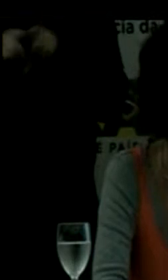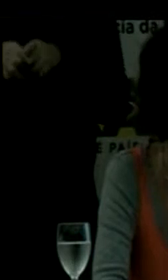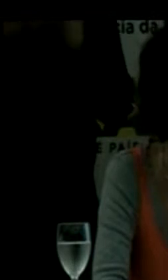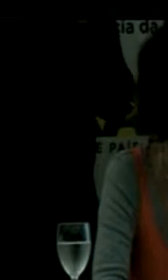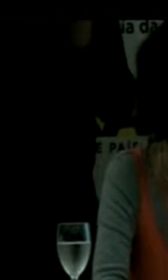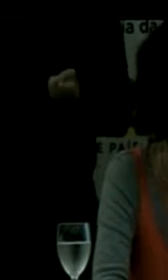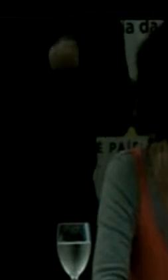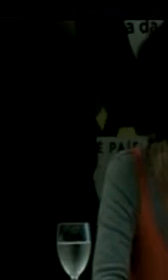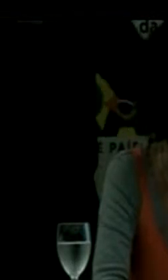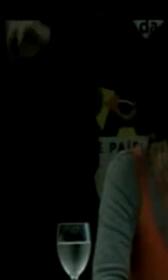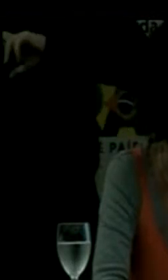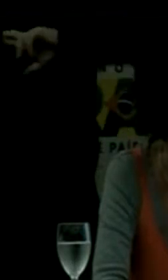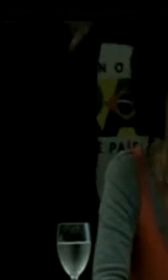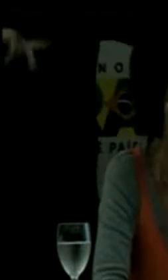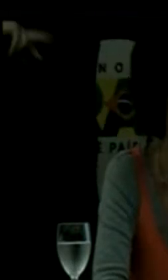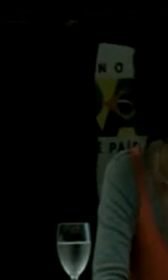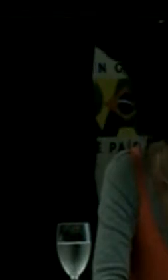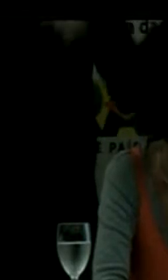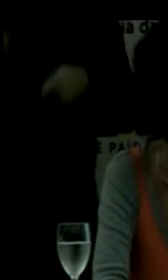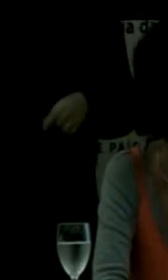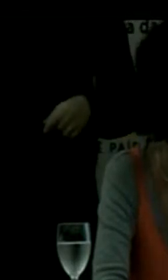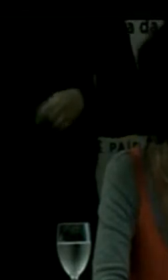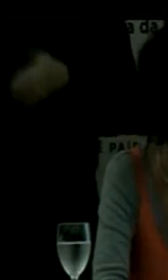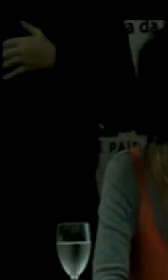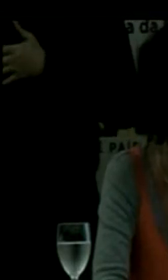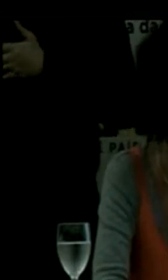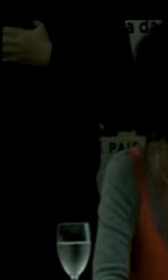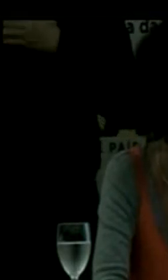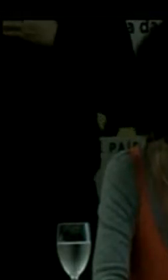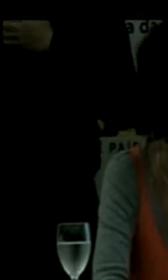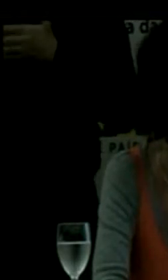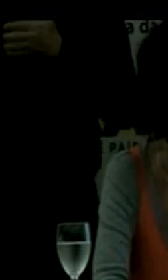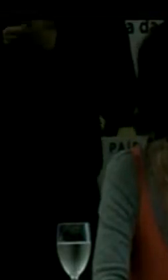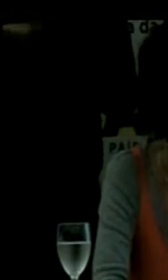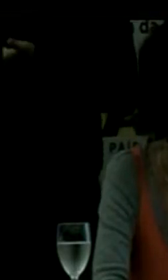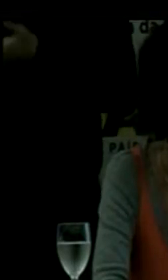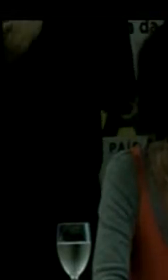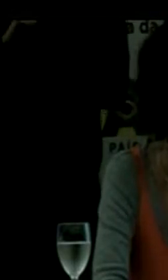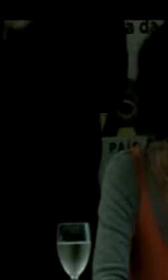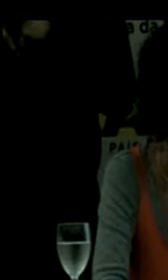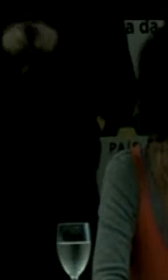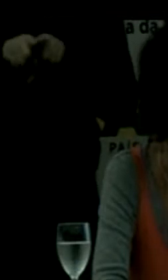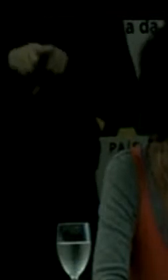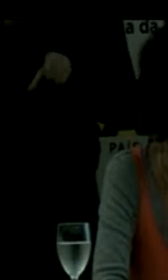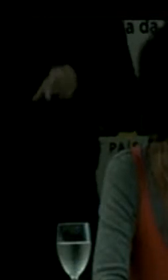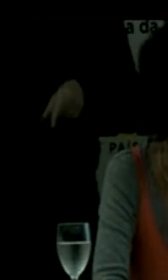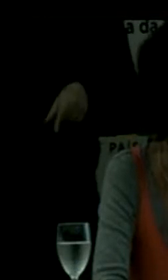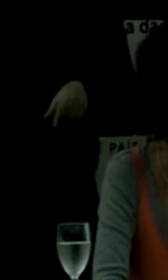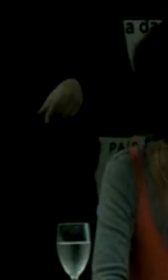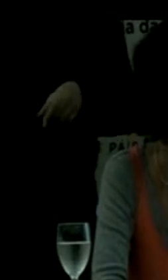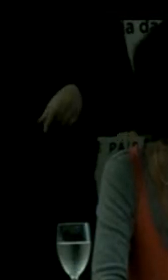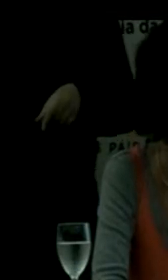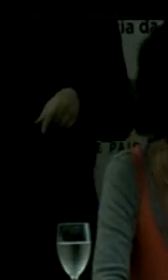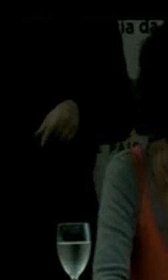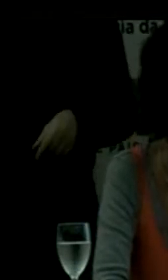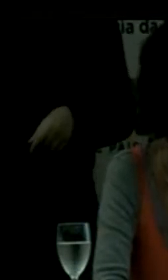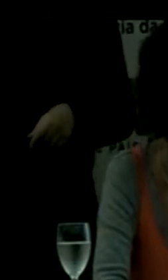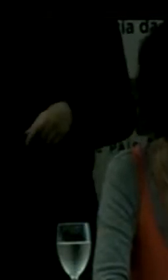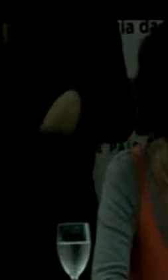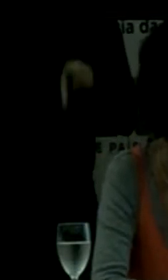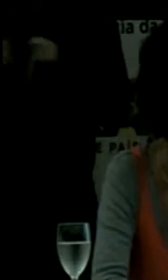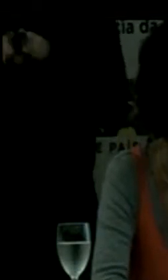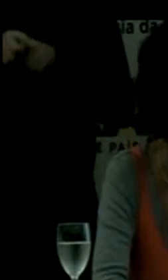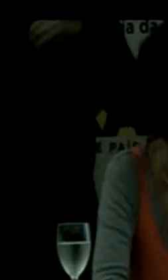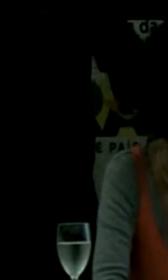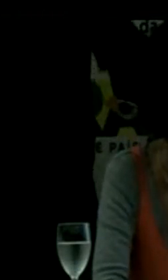a diversidade, questões de geração, de gênero e de raça. Foi também observada a questão da participação